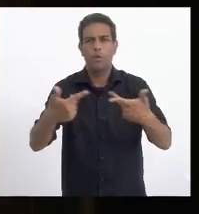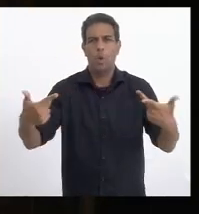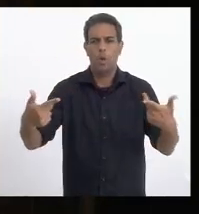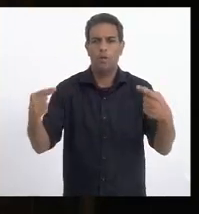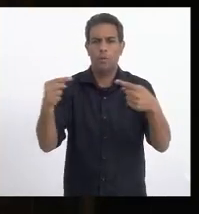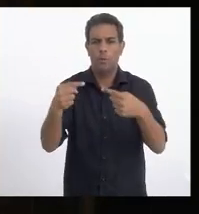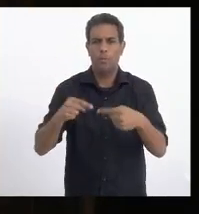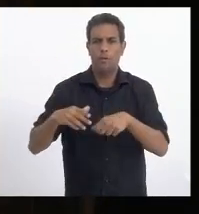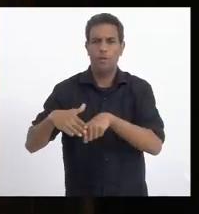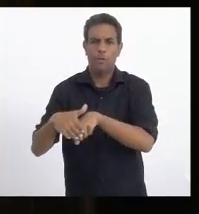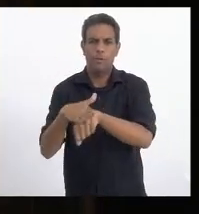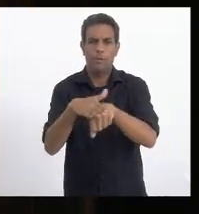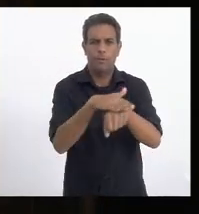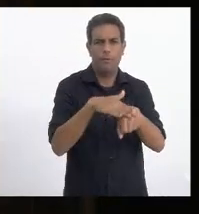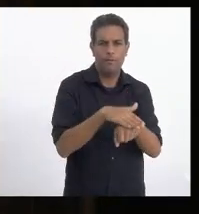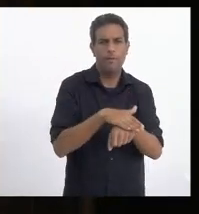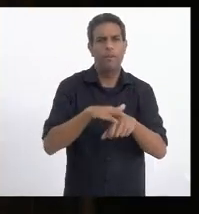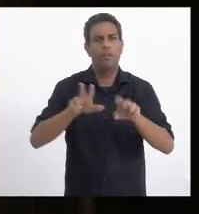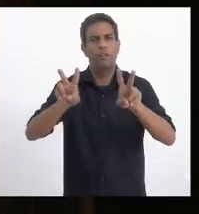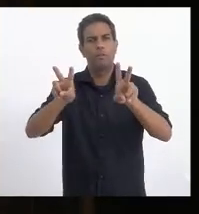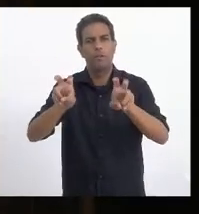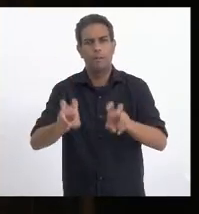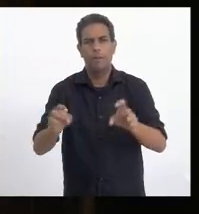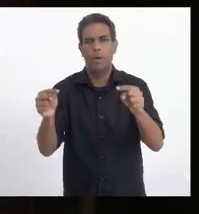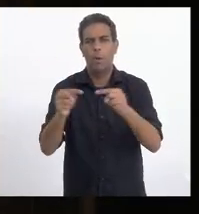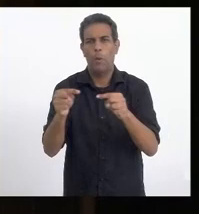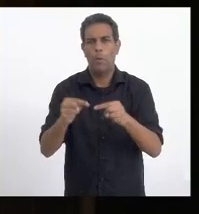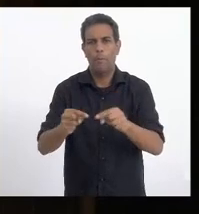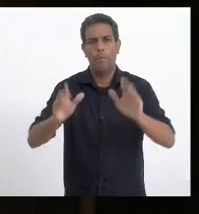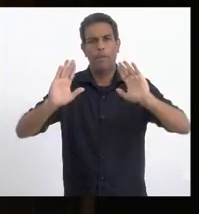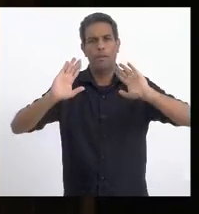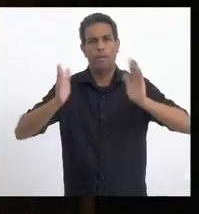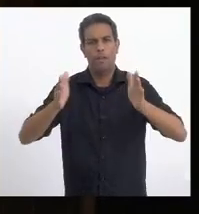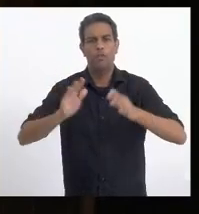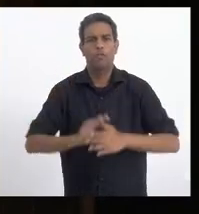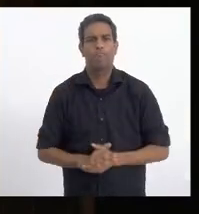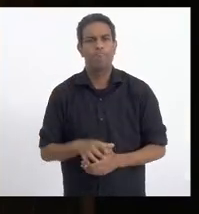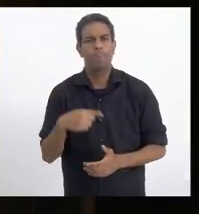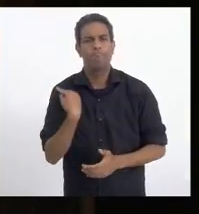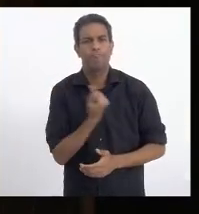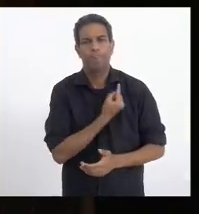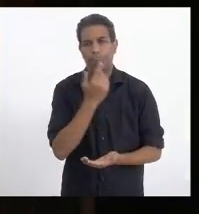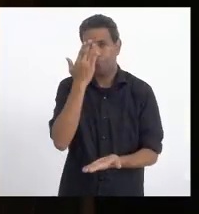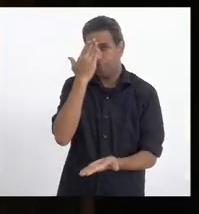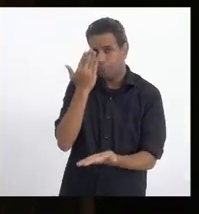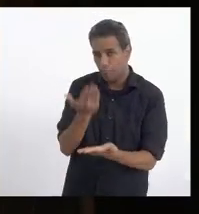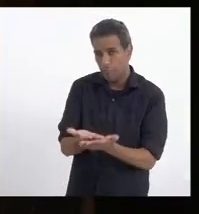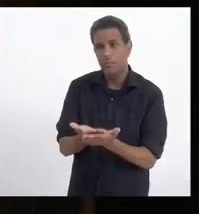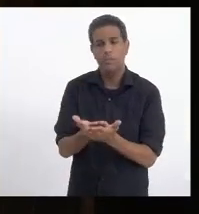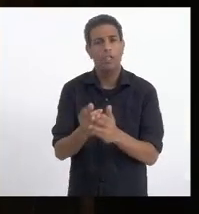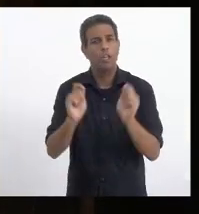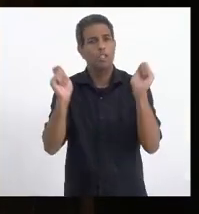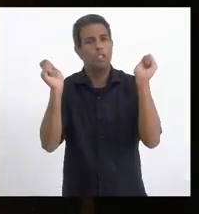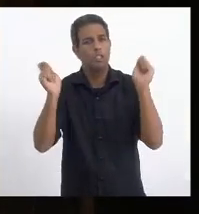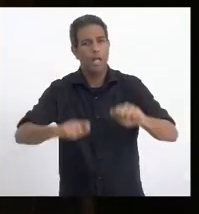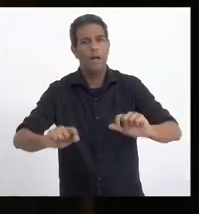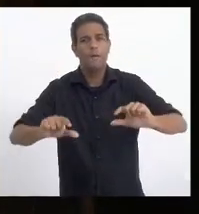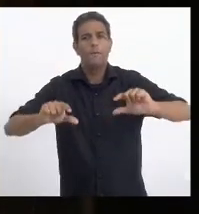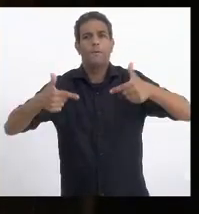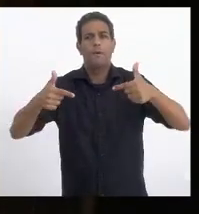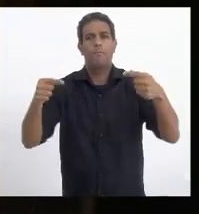e como diversas emendas foram feitas e eu acredito que todas eu tenho ouvir na